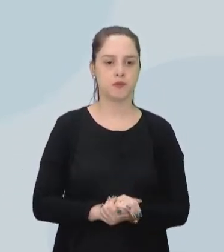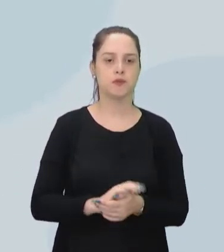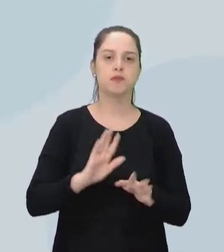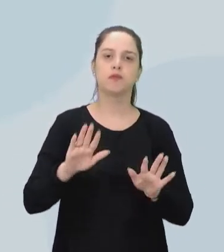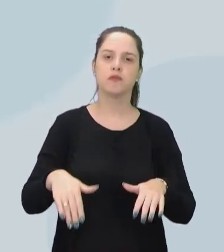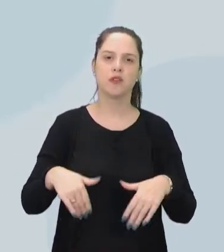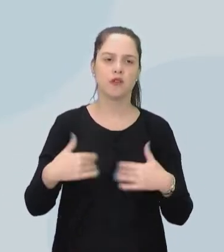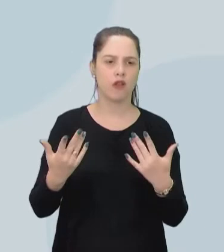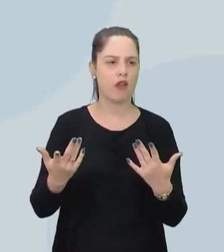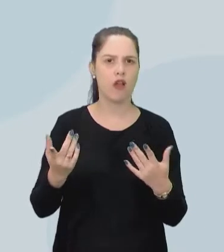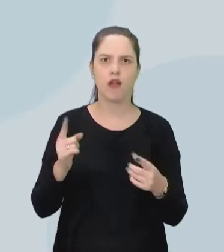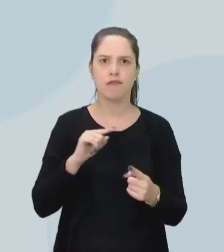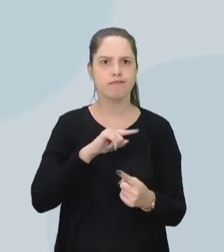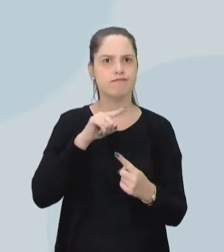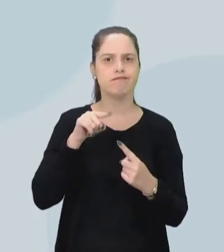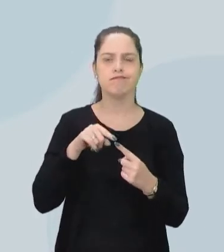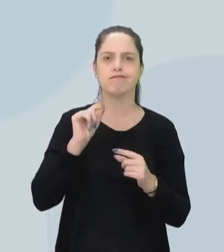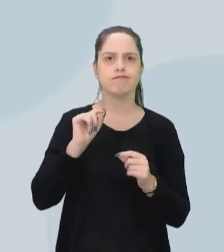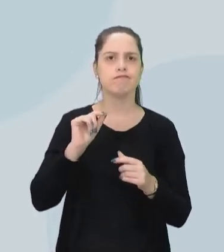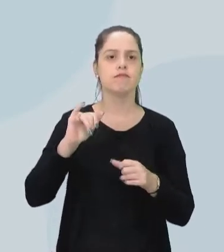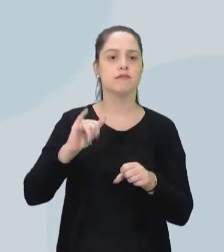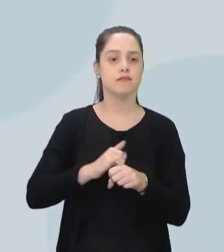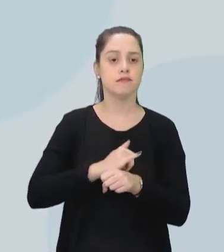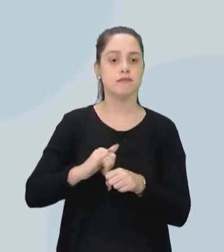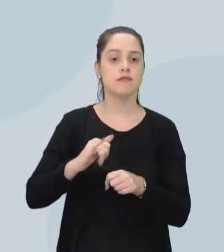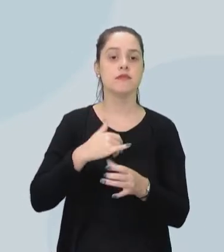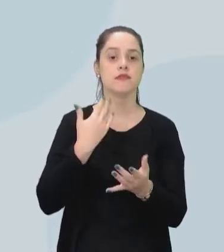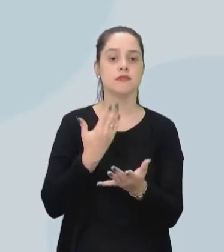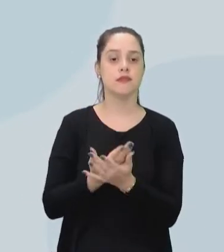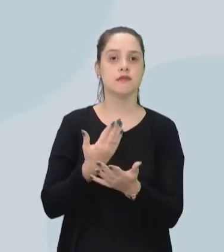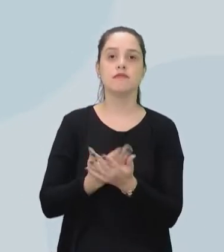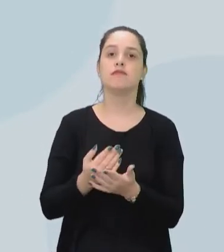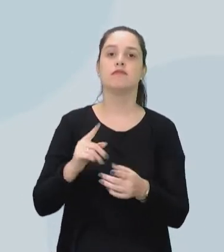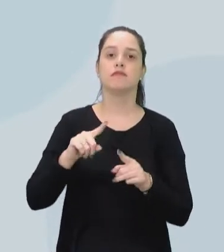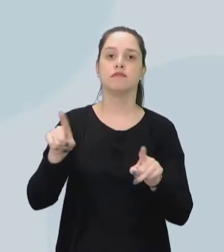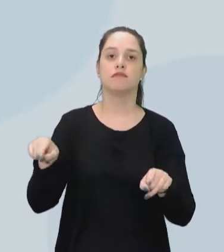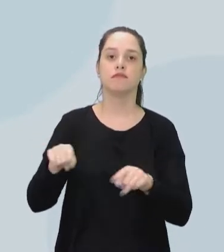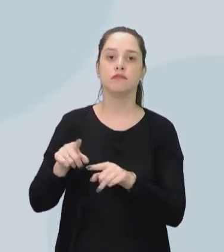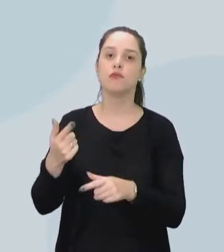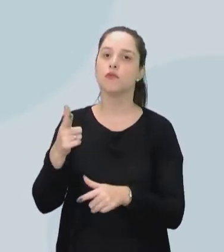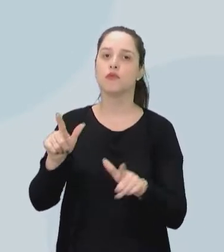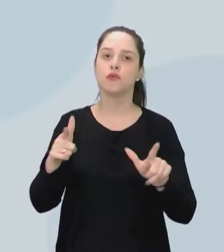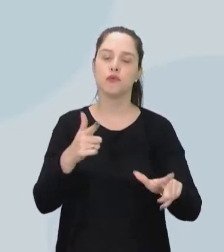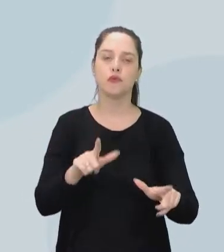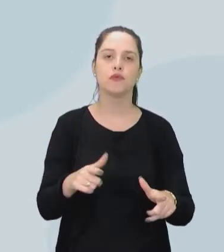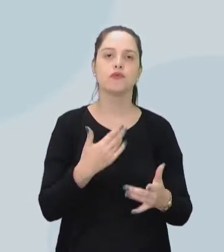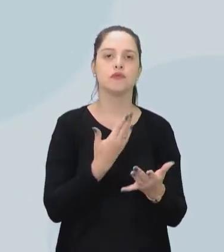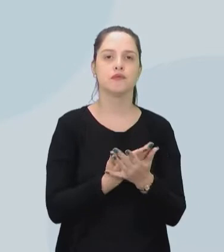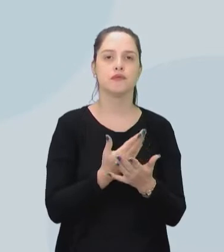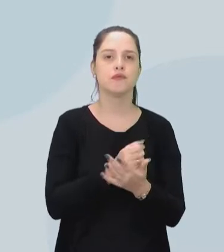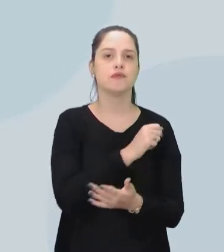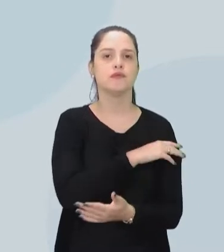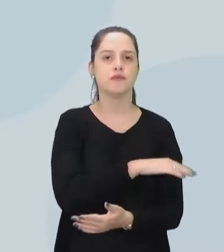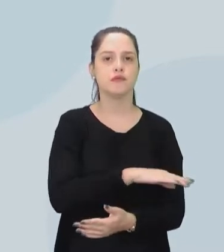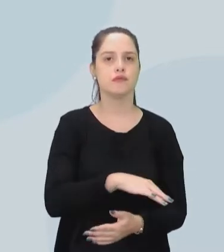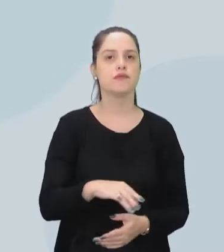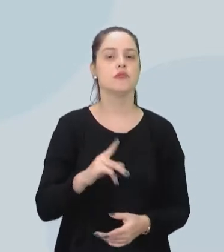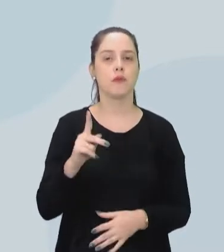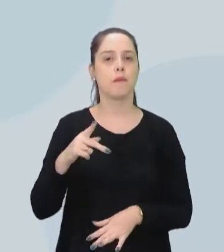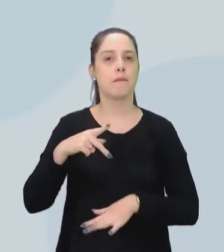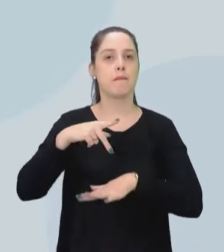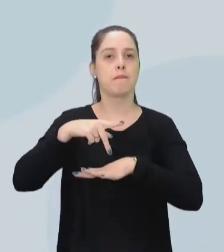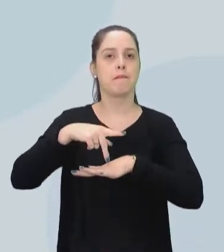a nossa principal estratégia? É a sala de aula invertida, onde os estudantes, eles são os